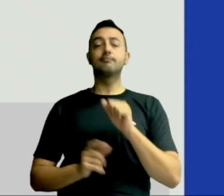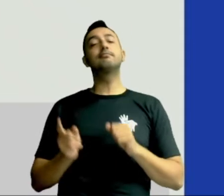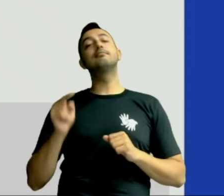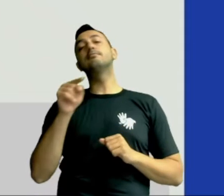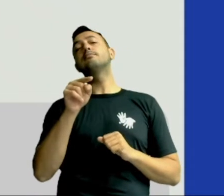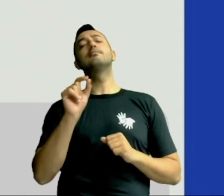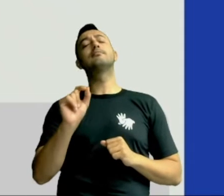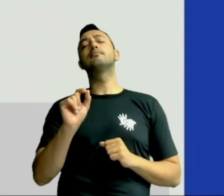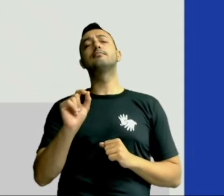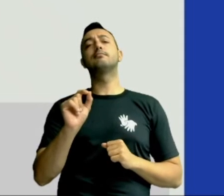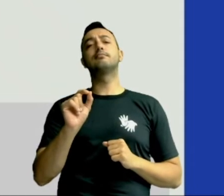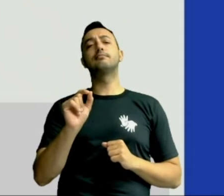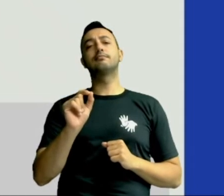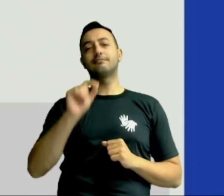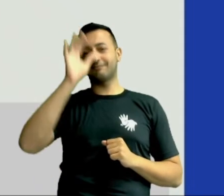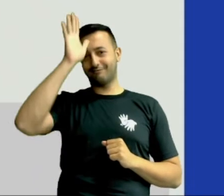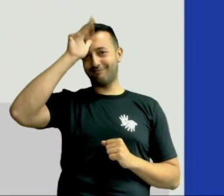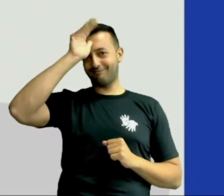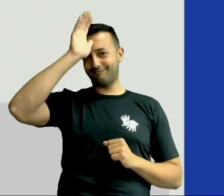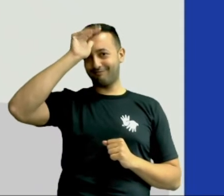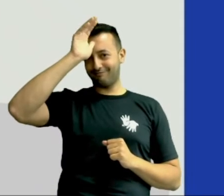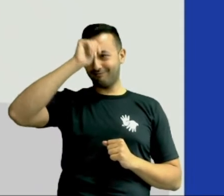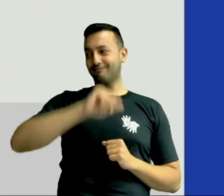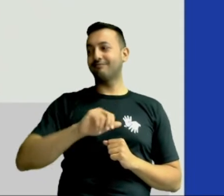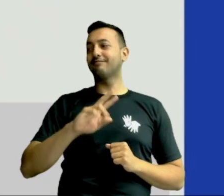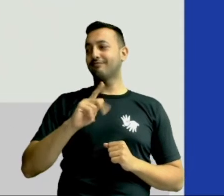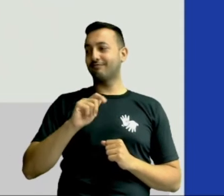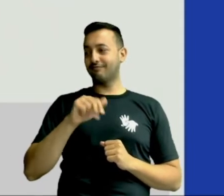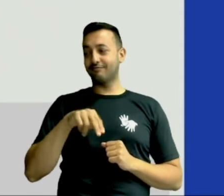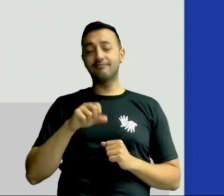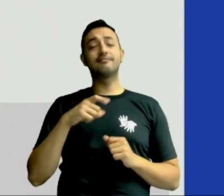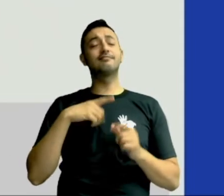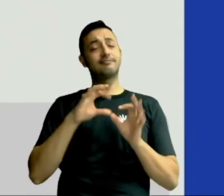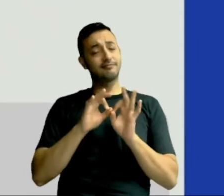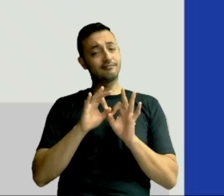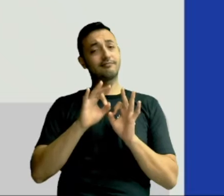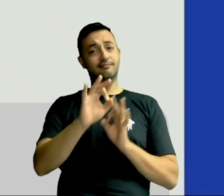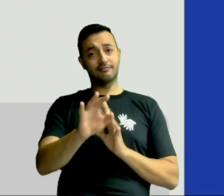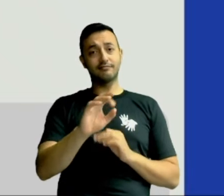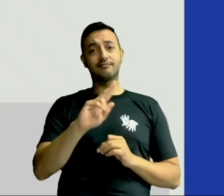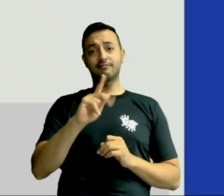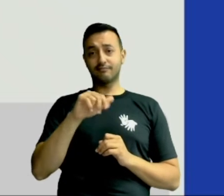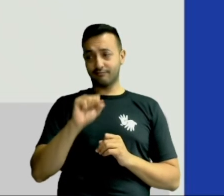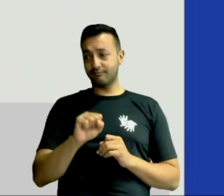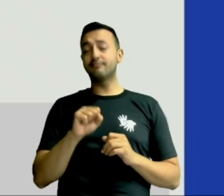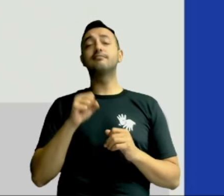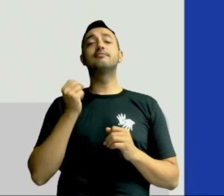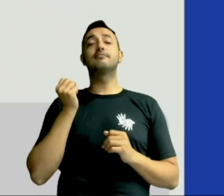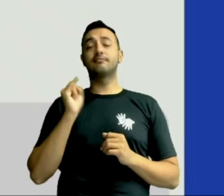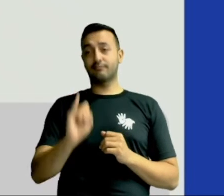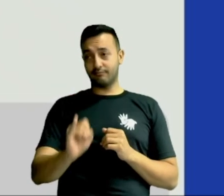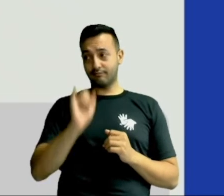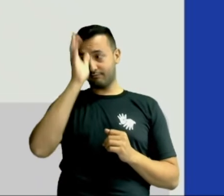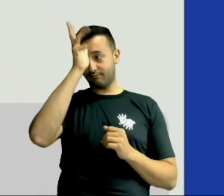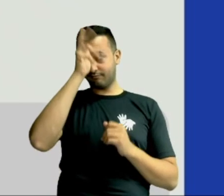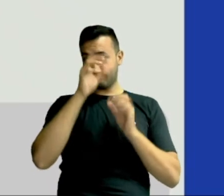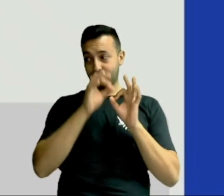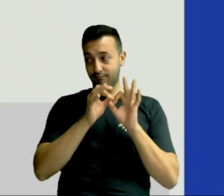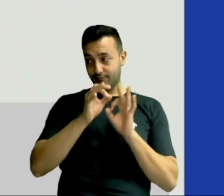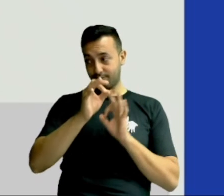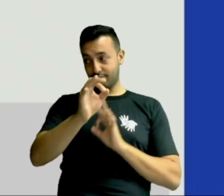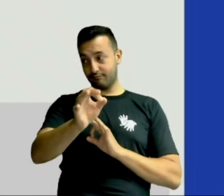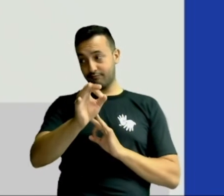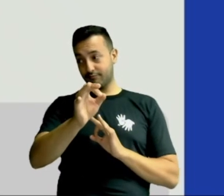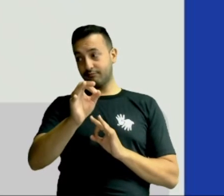está apontando para o quê para Galinhas renas que estão distantes dela menos se você as galinhas estão